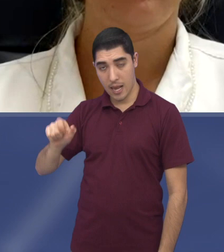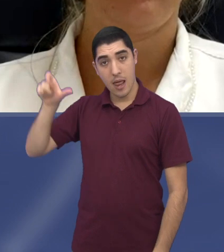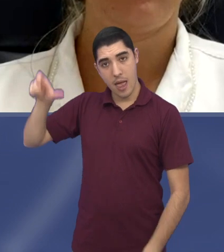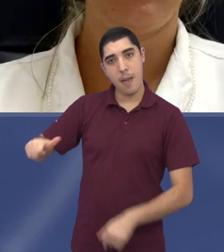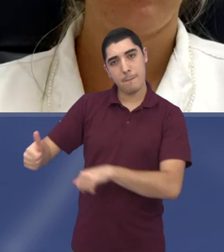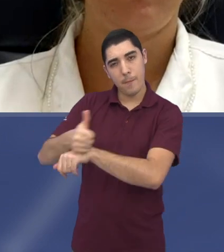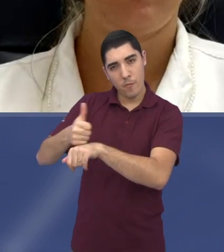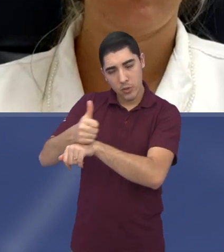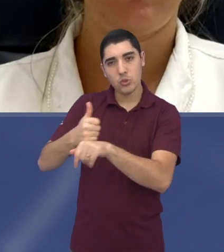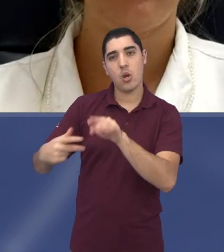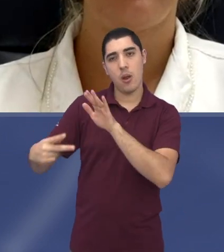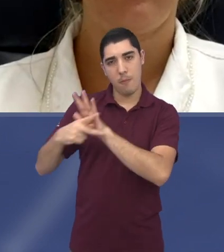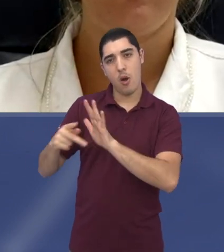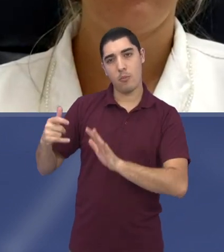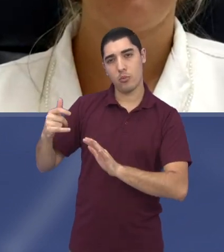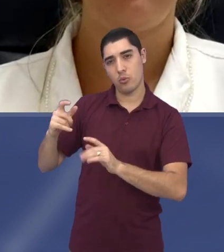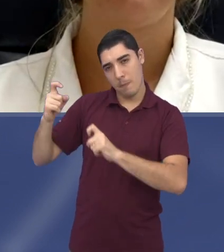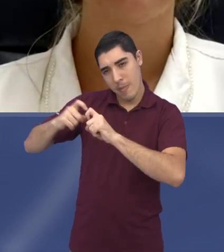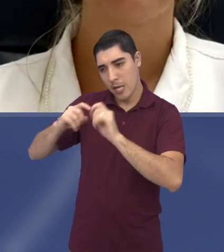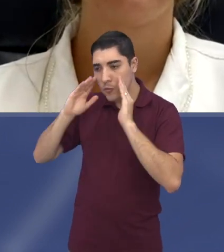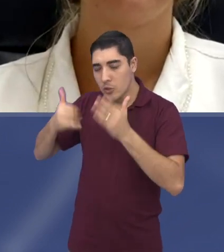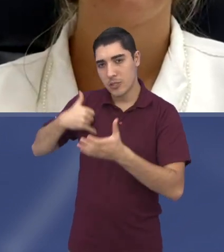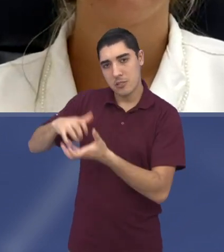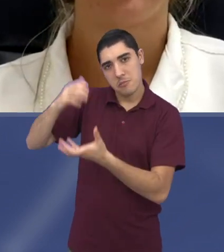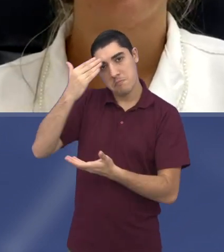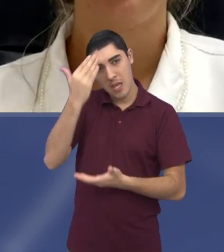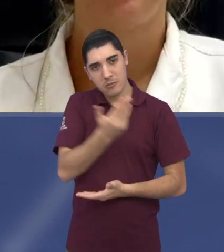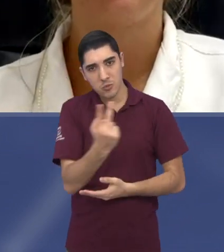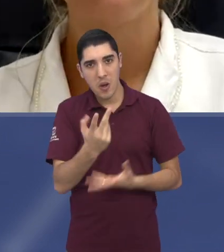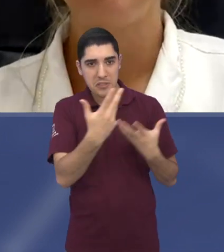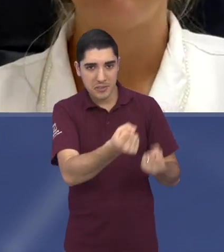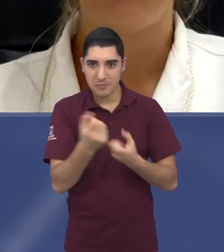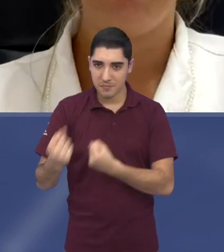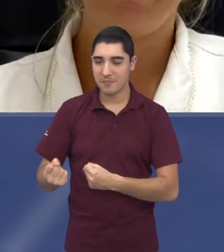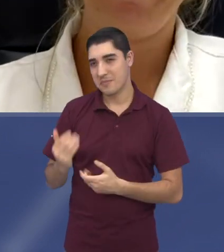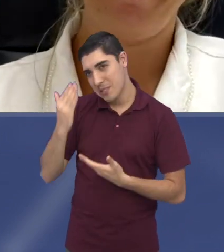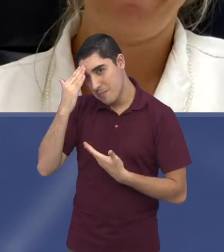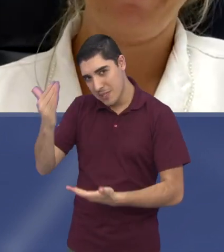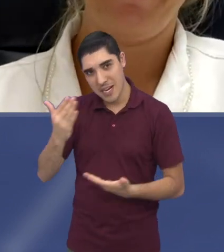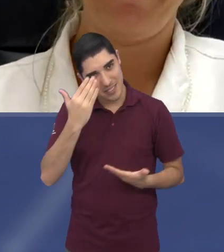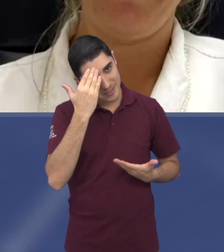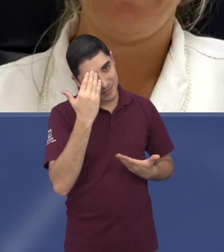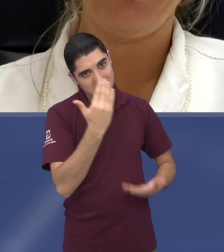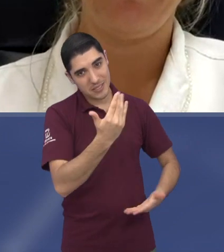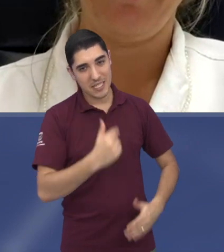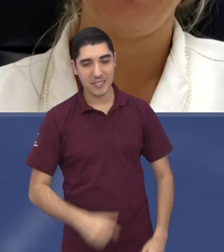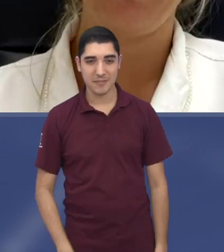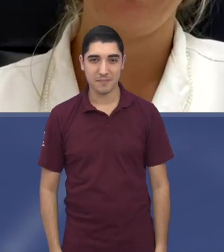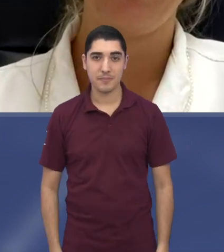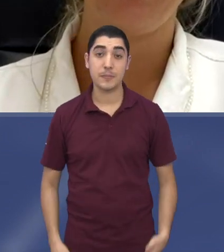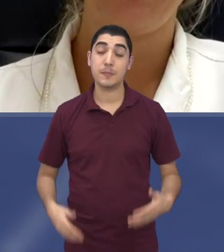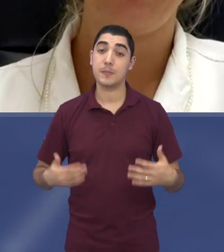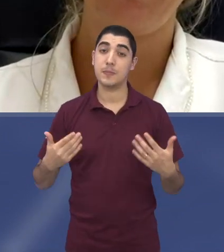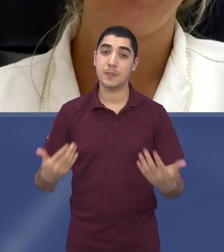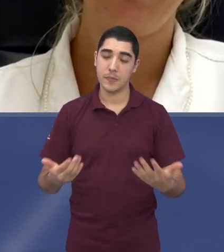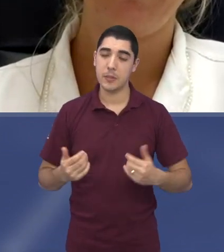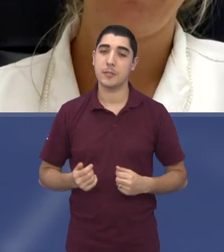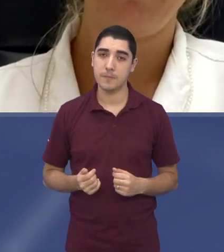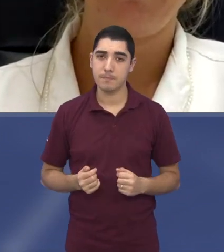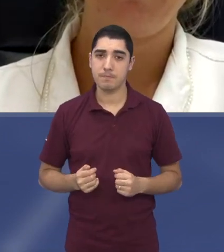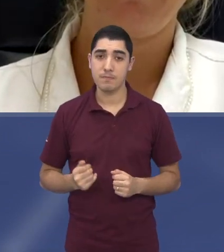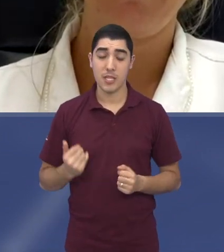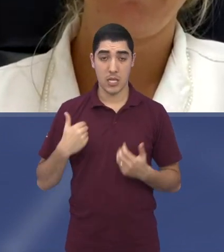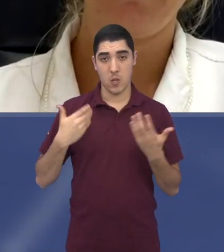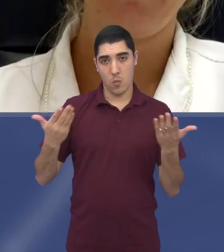Sejam muito bem-vindas. Obrigada pela disponibilidade de vocês. Obrigada. Obrigada. Bom,